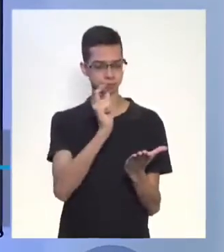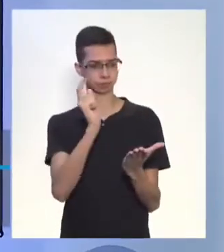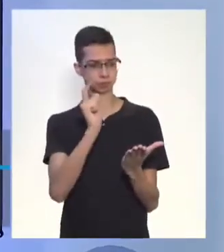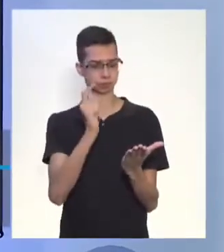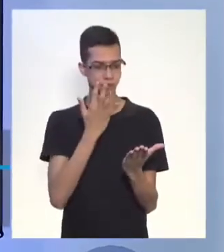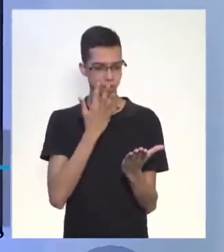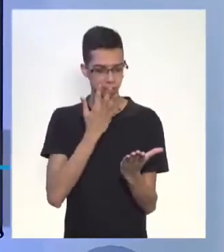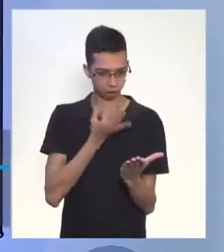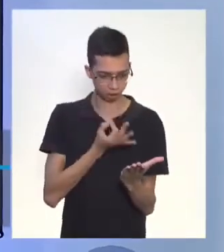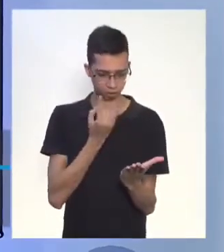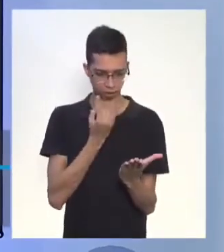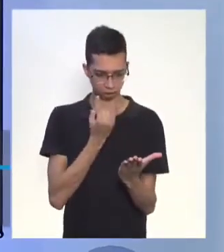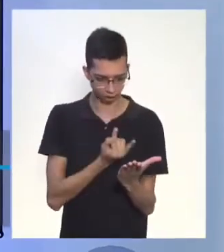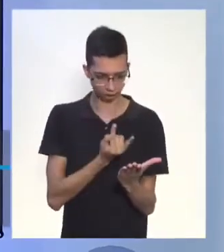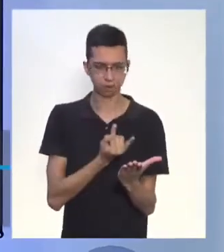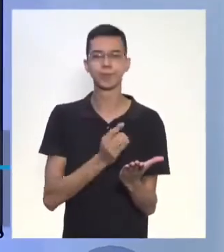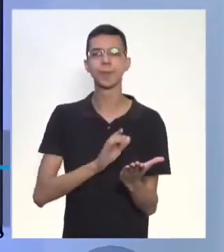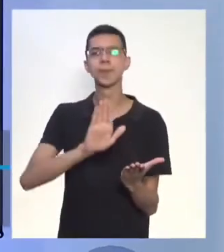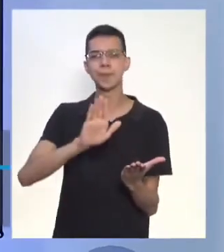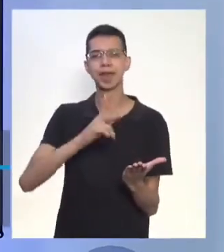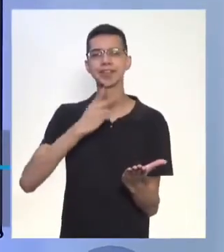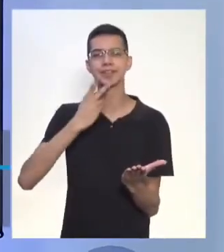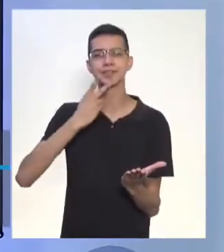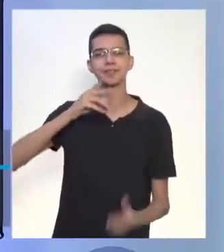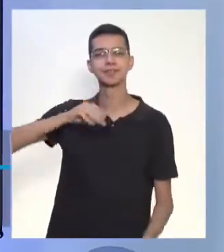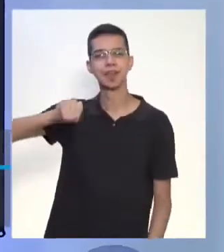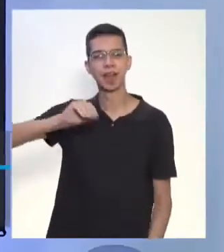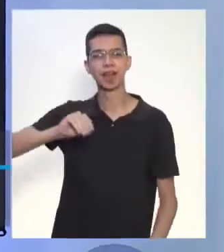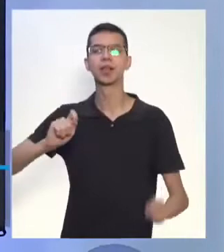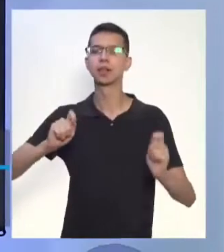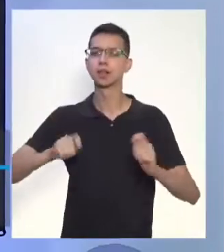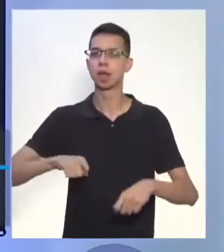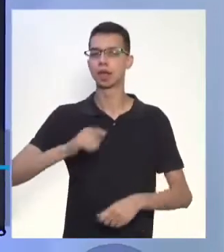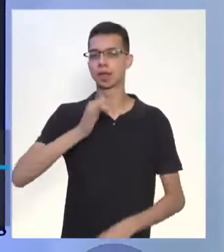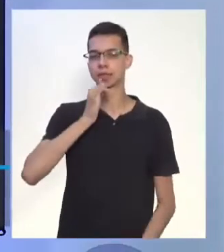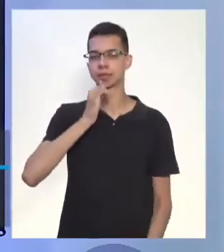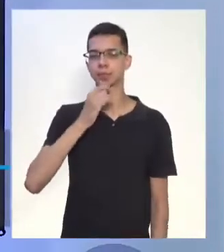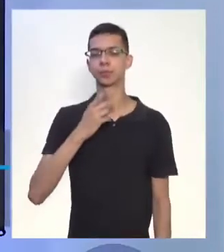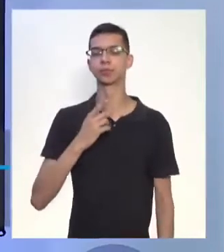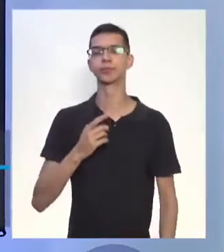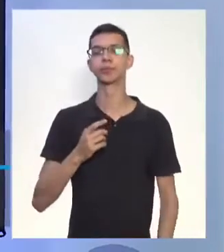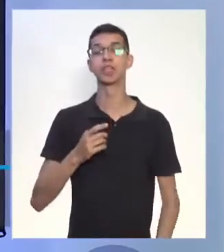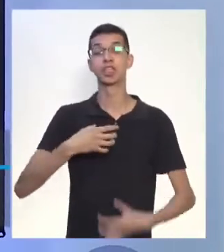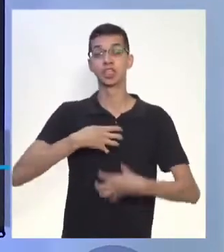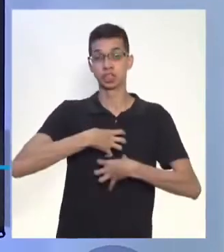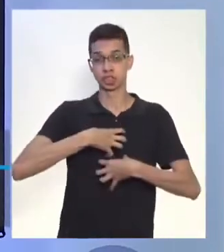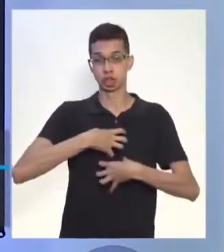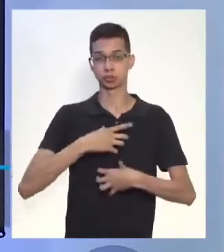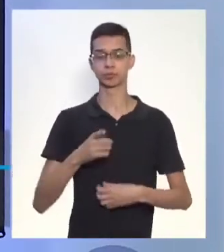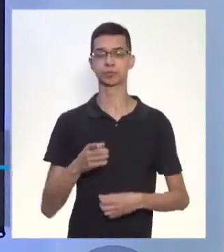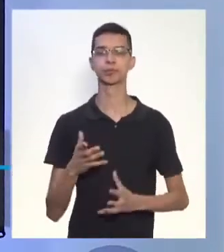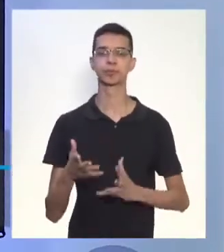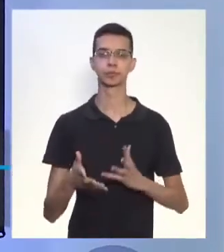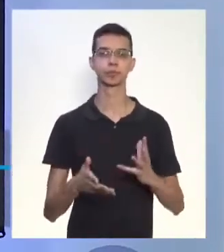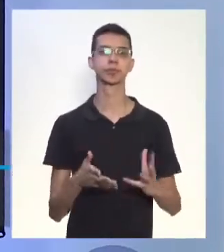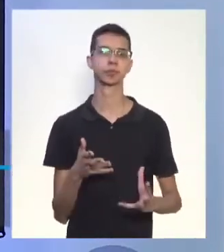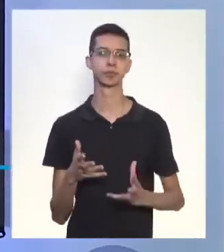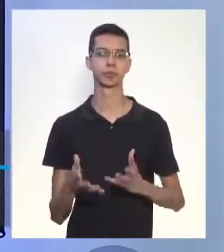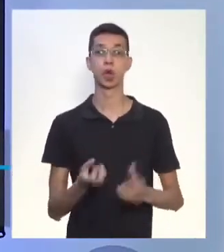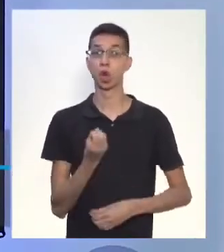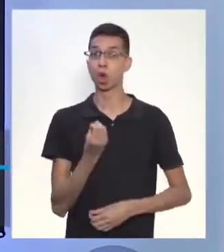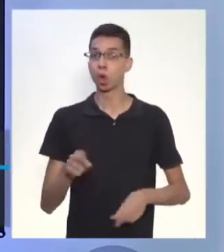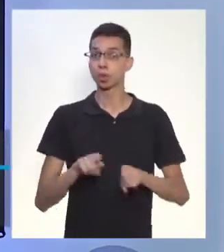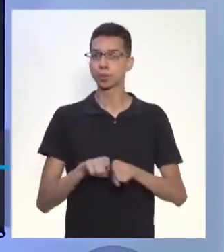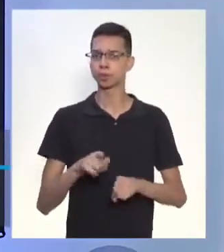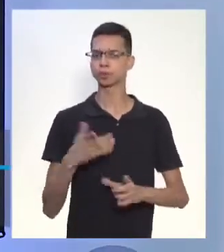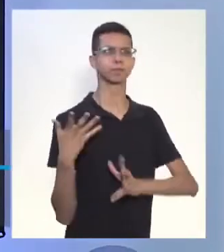Já na fala, nós conseguimos aumentar e diminuir o tom, né, pela voz. E sabendo disso, e percebendo essas